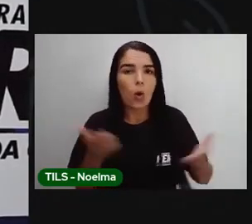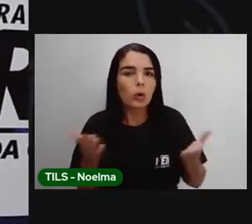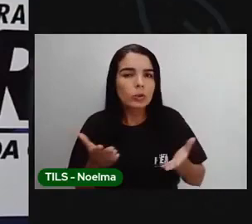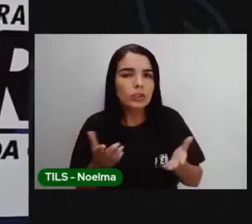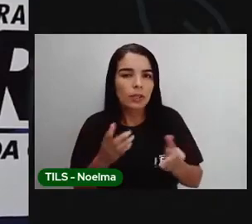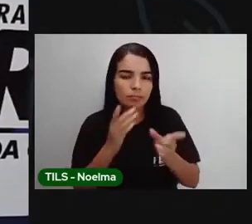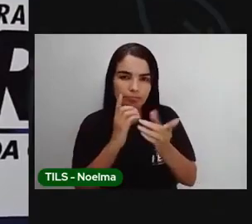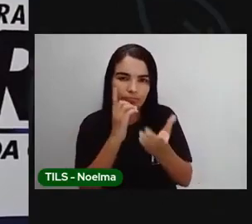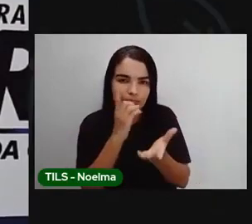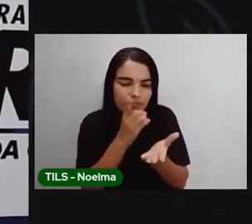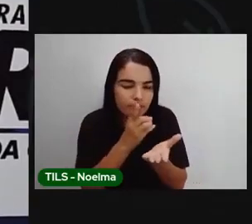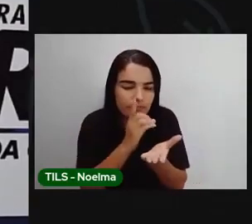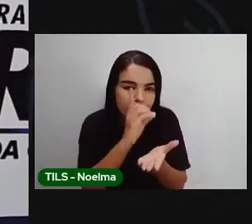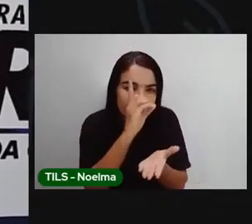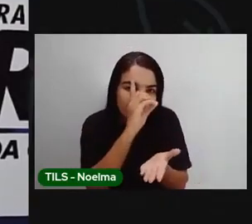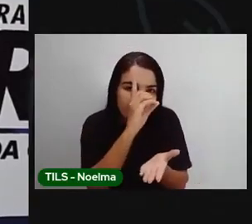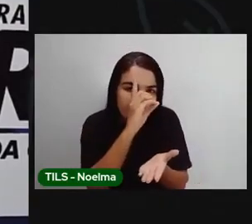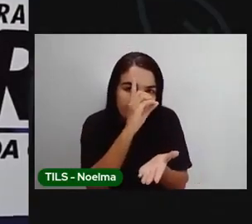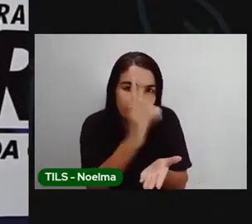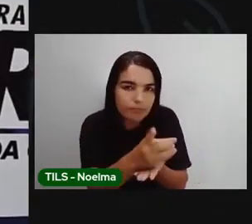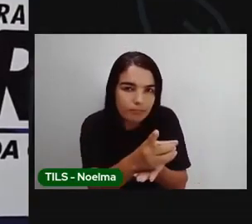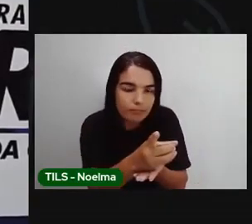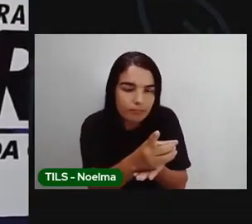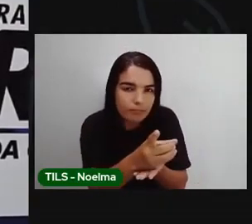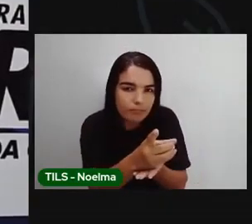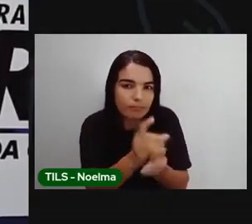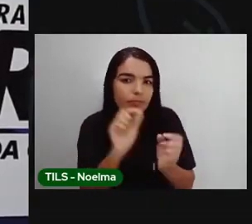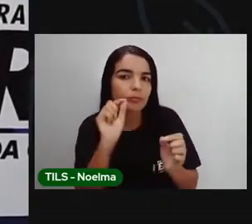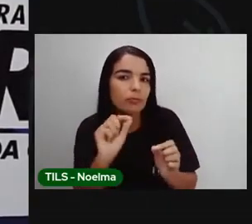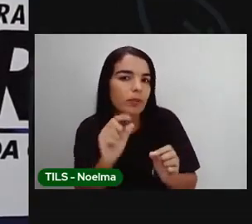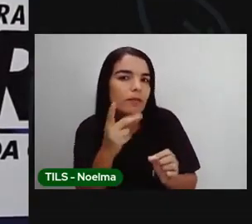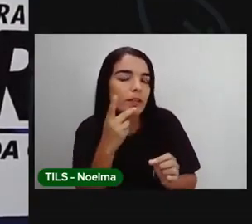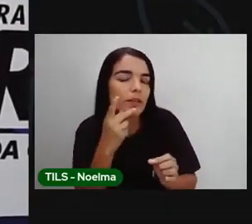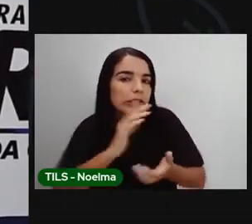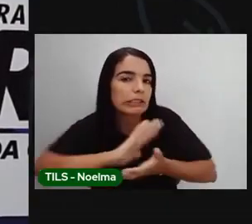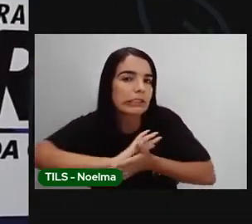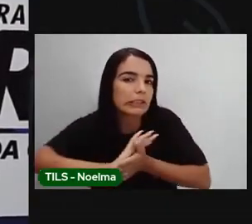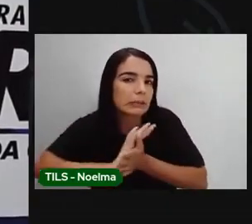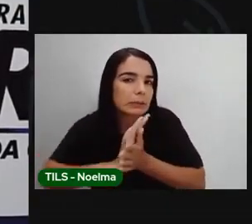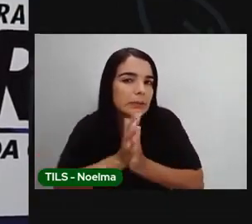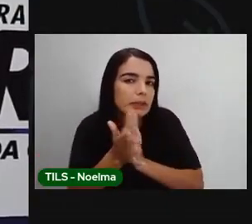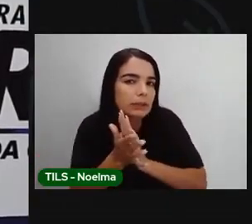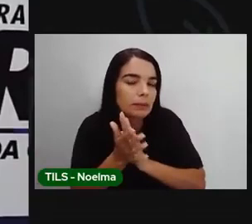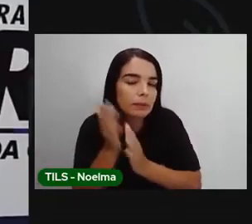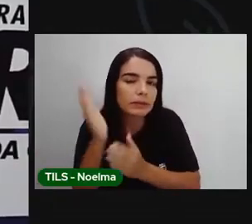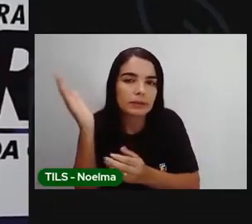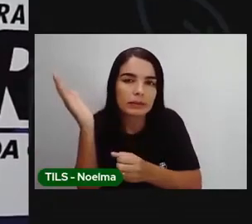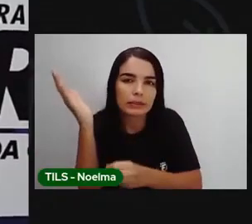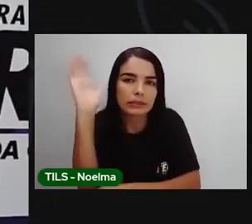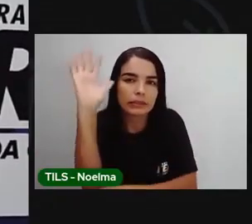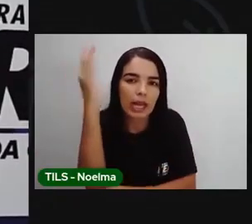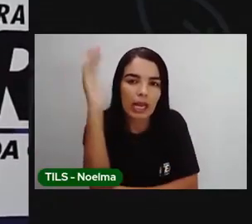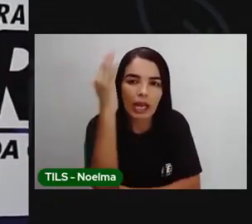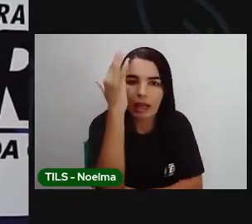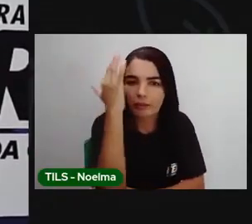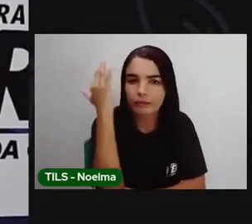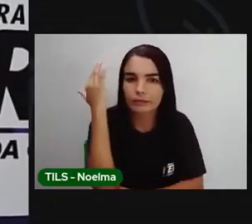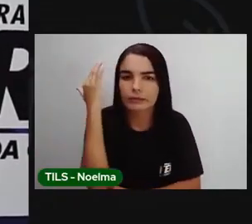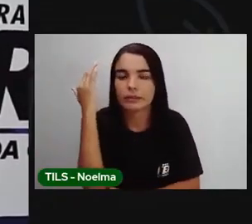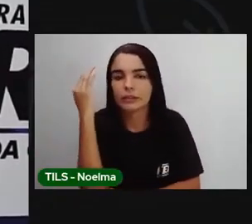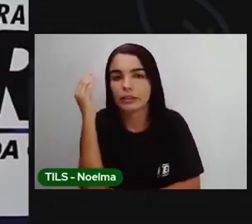direcionar sobre o que nós vamos falar do desmatamento. O desmatamento não de forma geral, mas o desmatamento